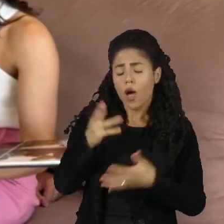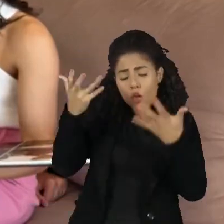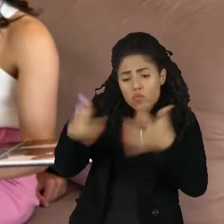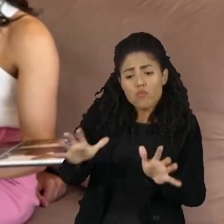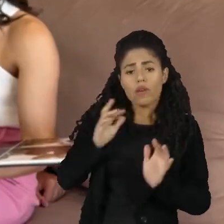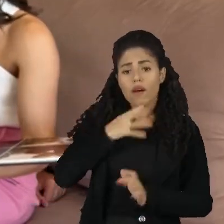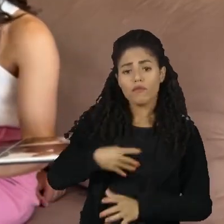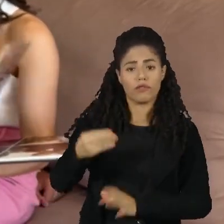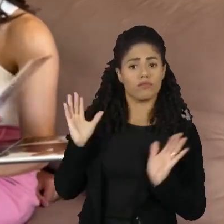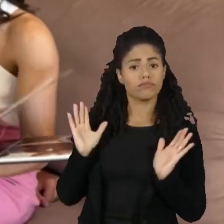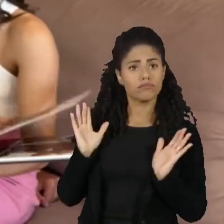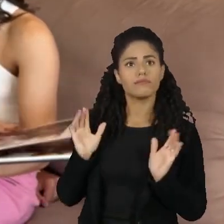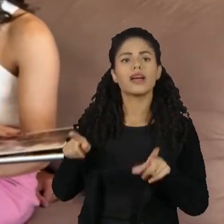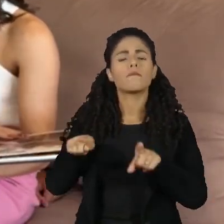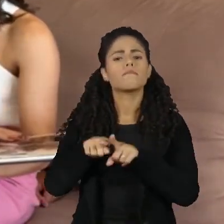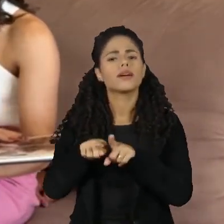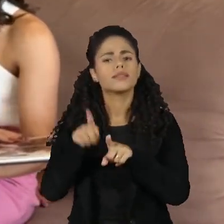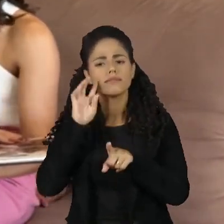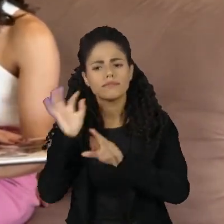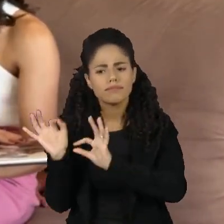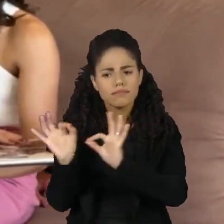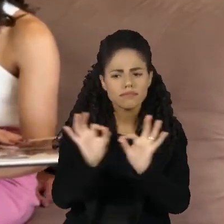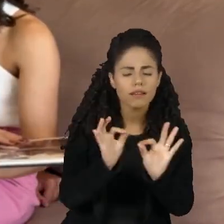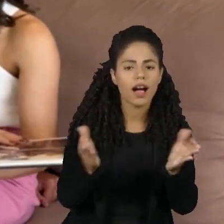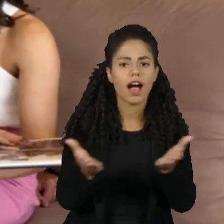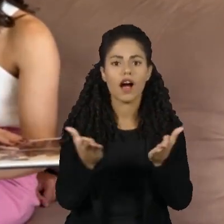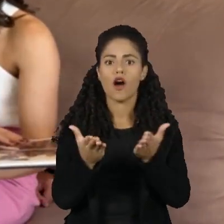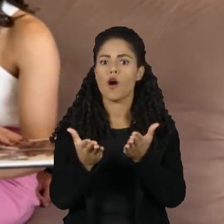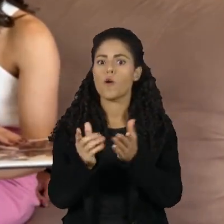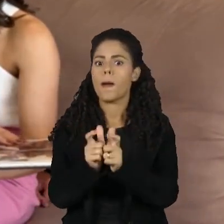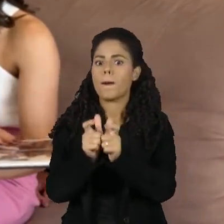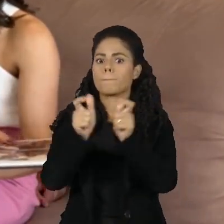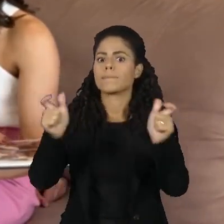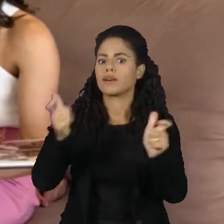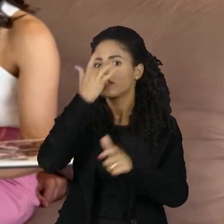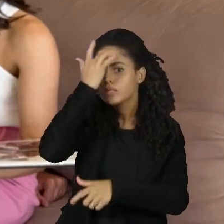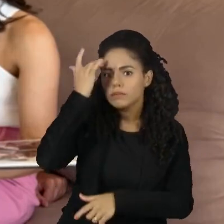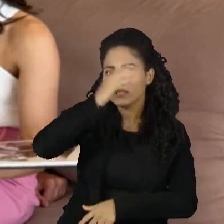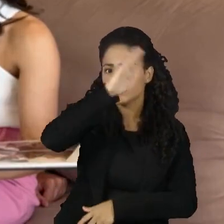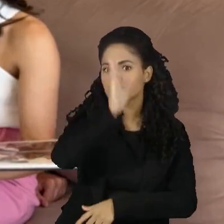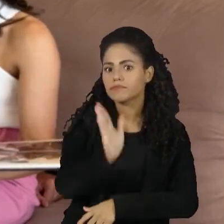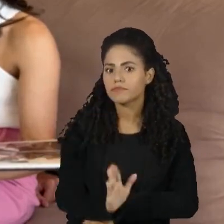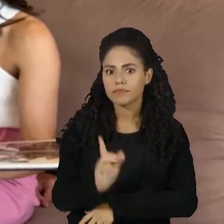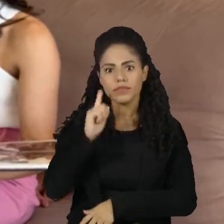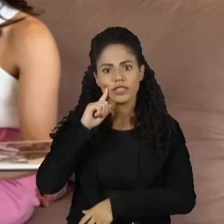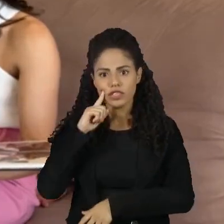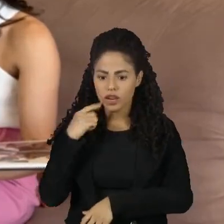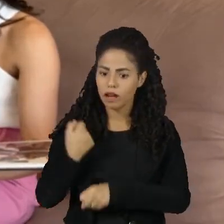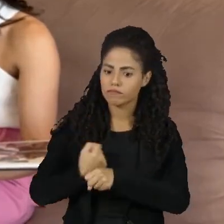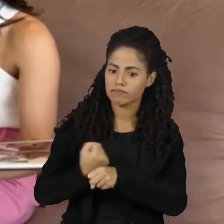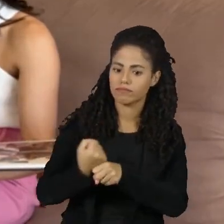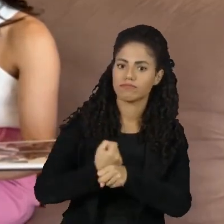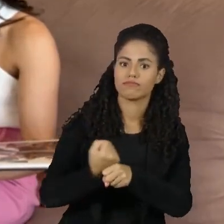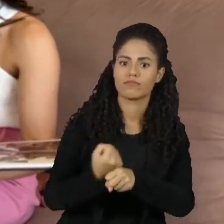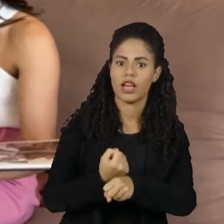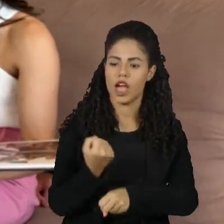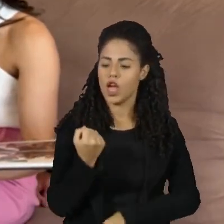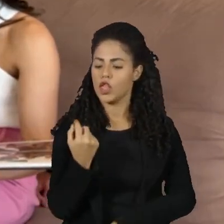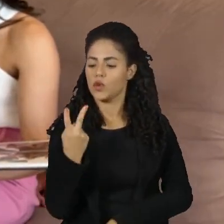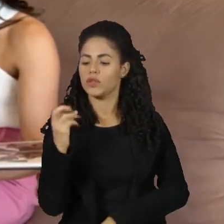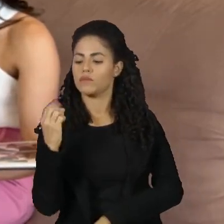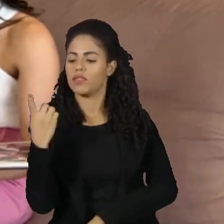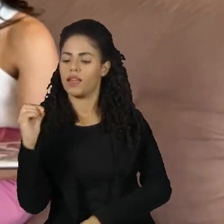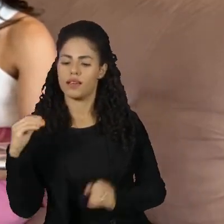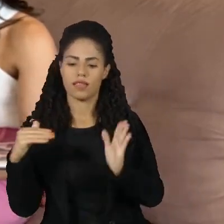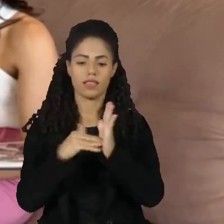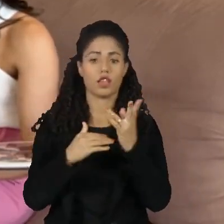da Thalita e do Miguel acompanha uma tendência que muitos brasileiros também vêm seguindo há mais de uma década. Entre 2010 e 2022, o